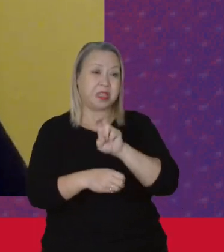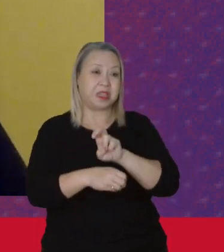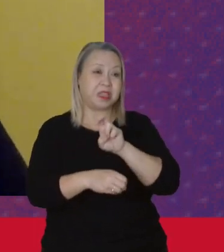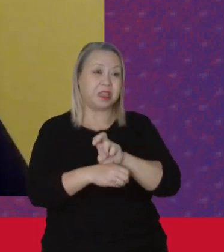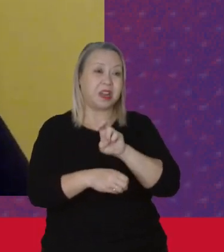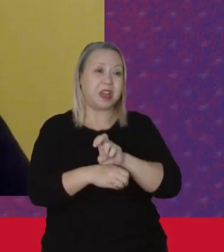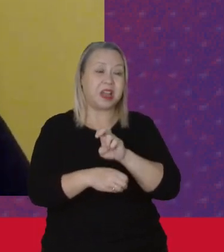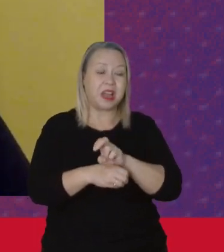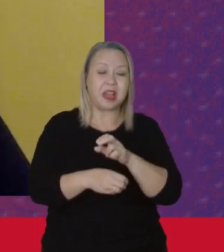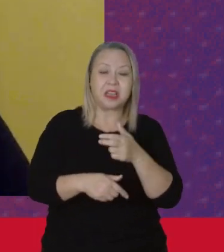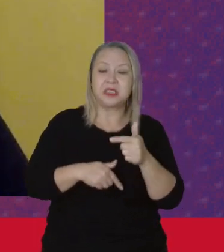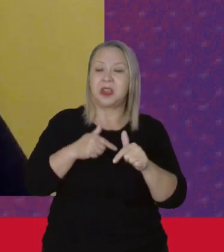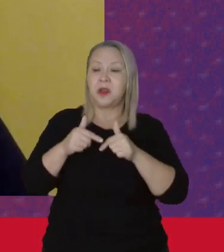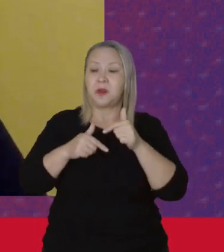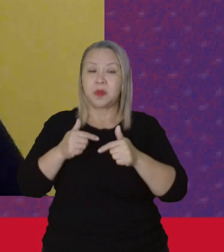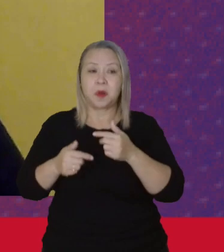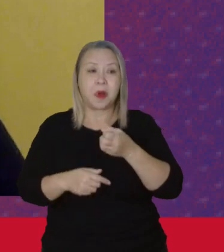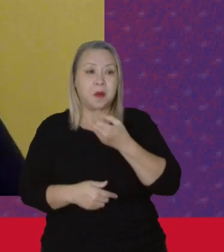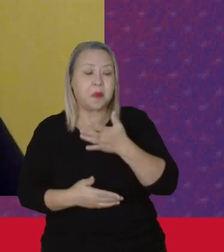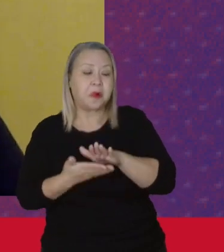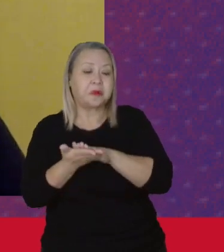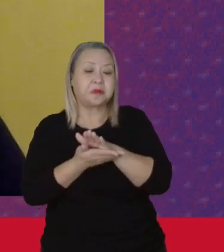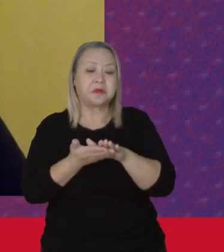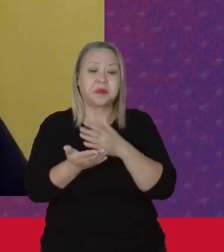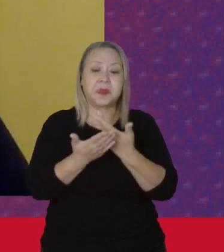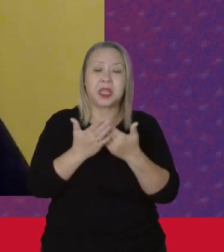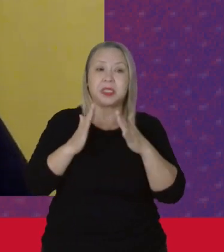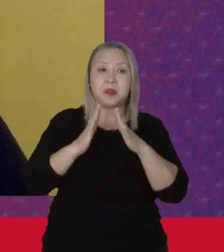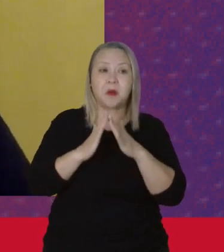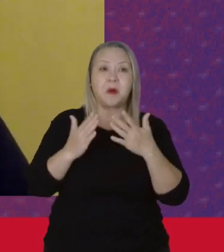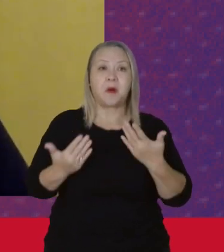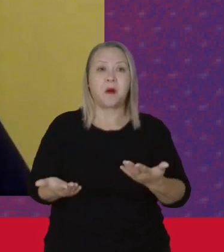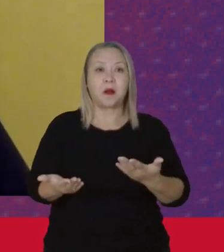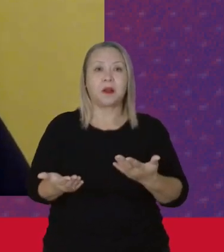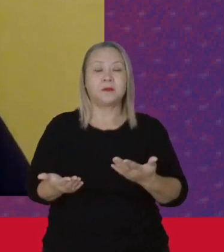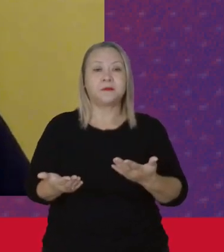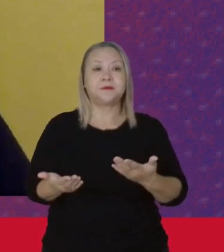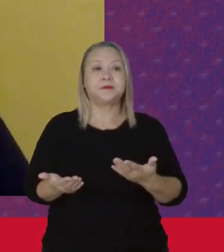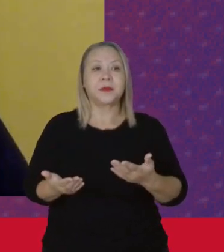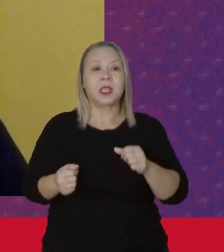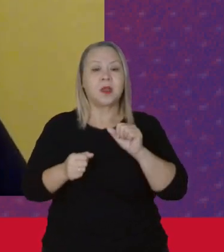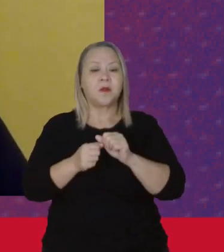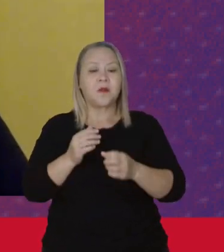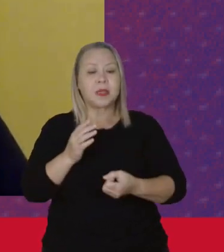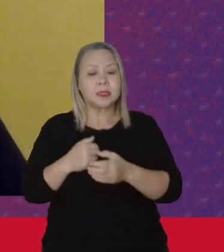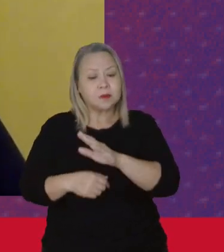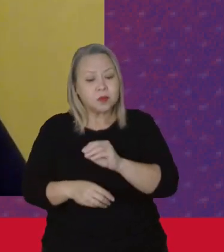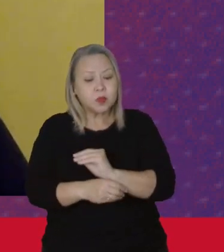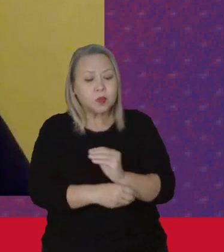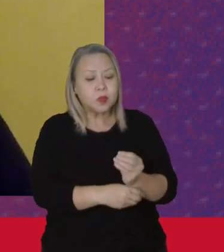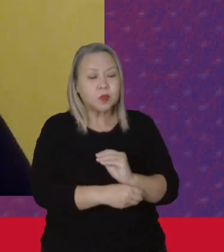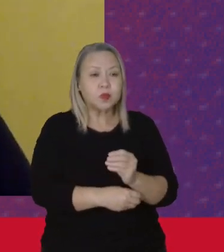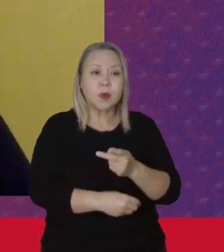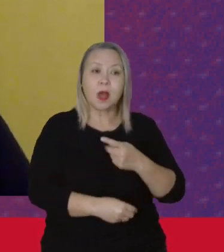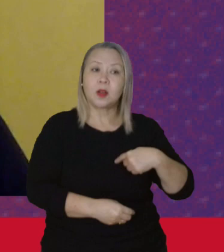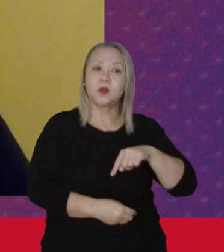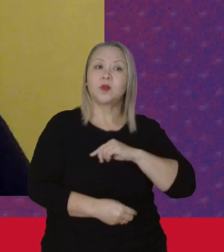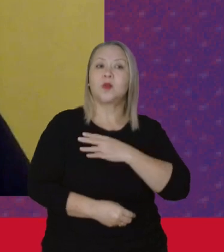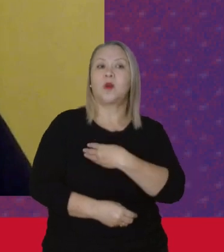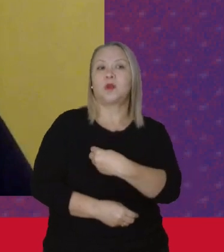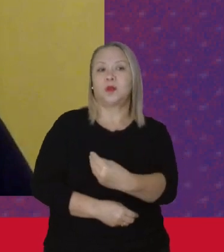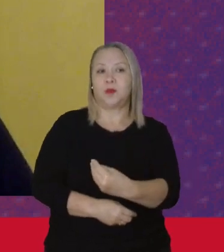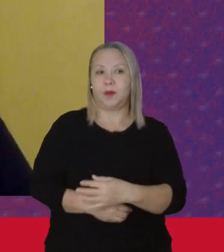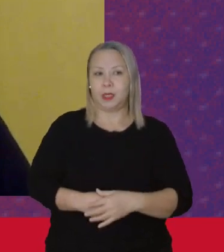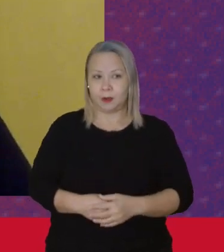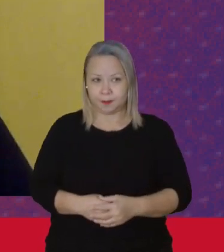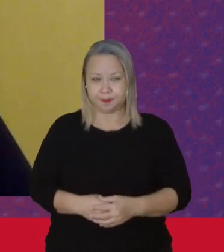emprego razoável, sem escolas, fazer a criação dos nossos filhos.